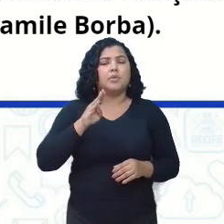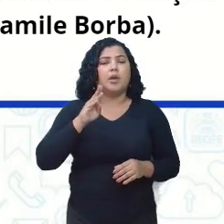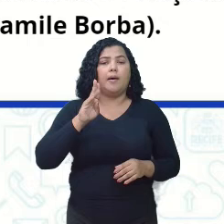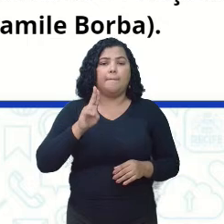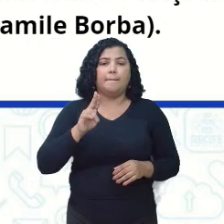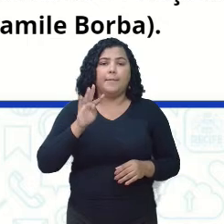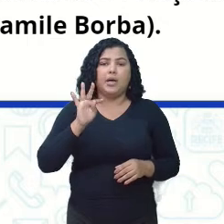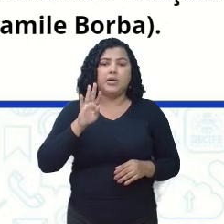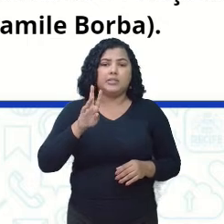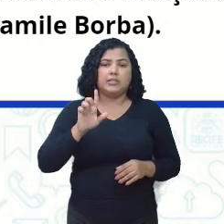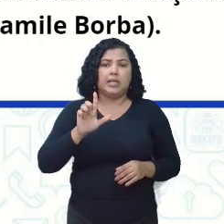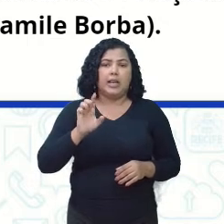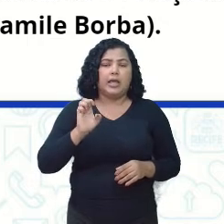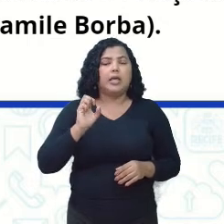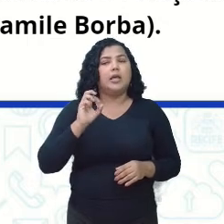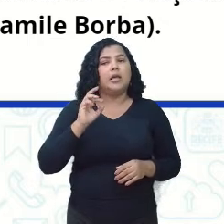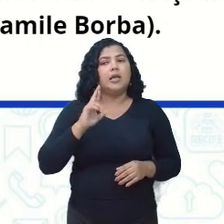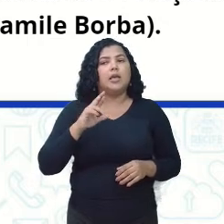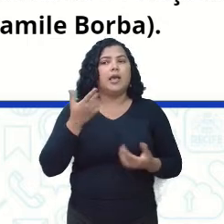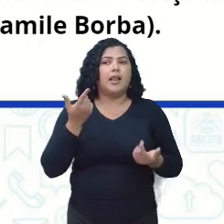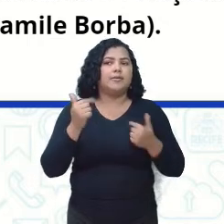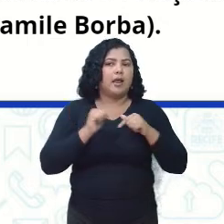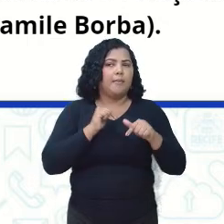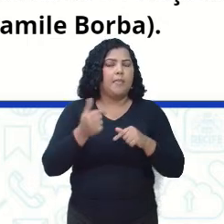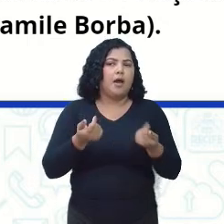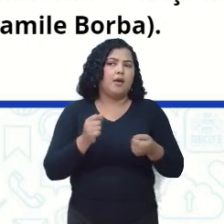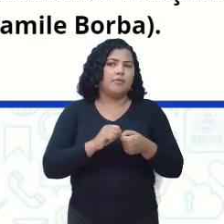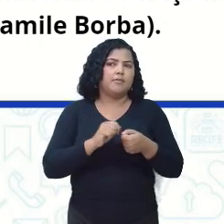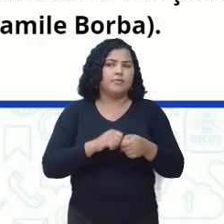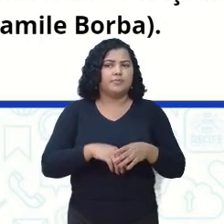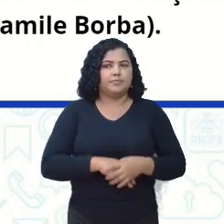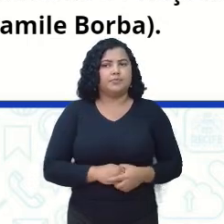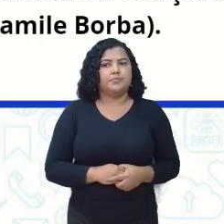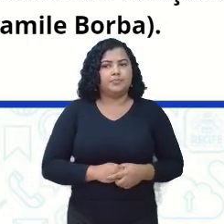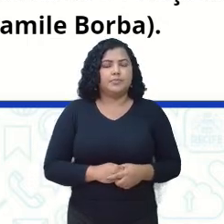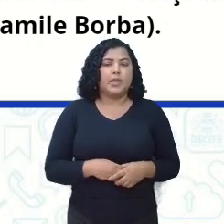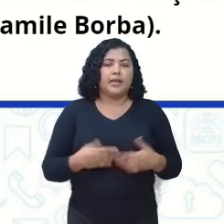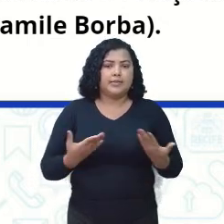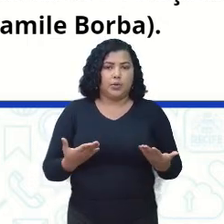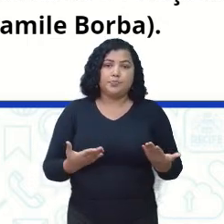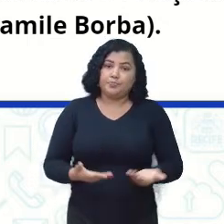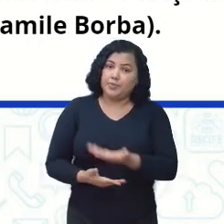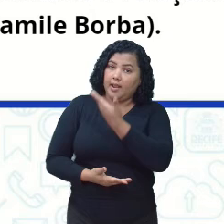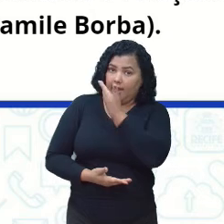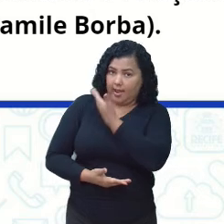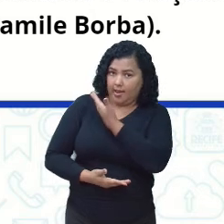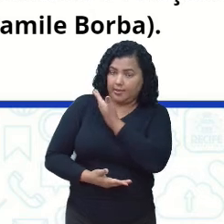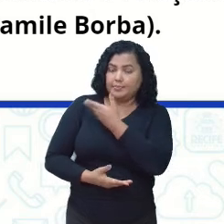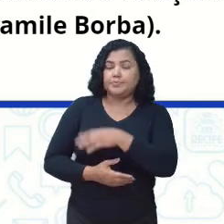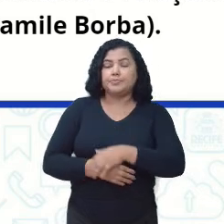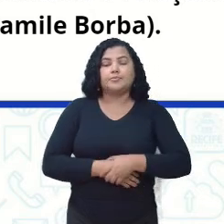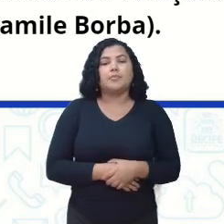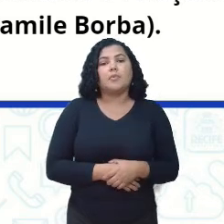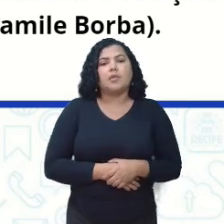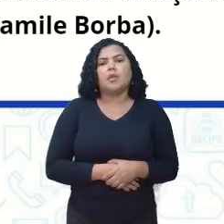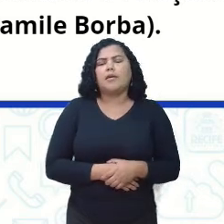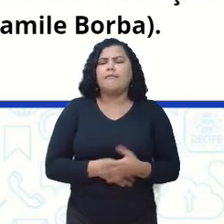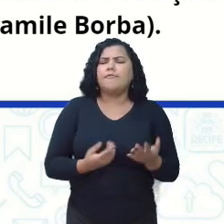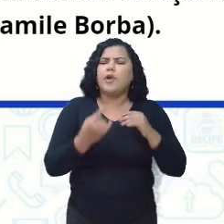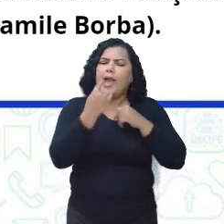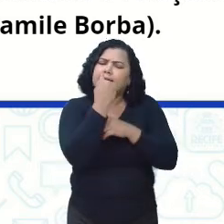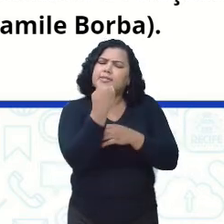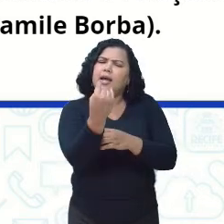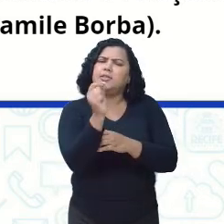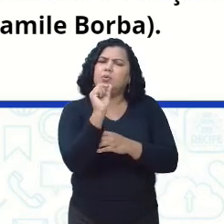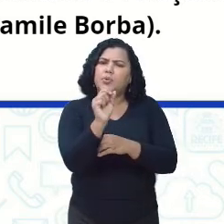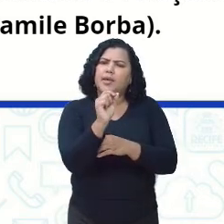trabalha as obras dela, os livros dela. Então, a gente vai ler agora esse trechinho, tá certo? Ela, a Butler, foi atraída pela